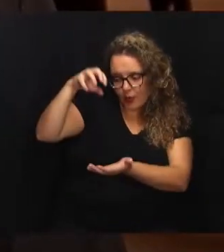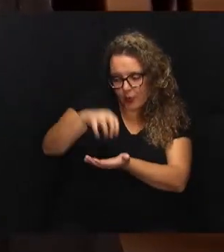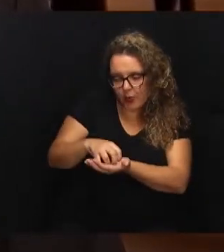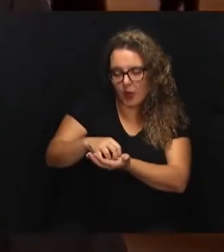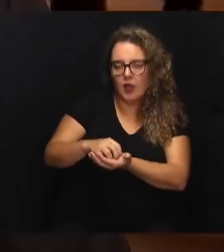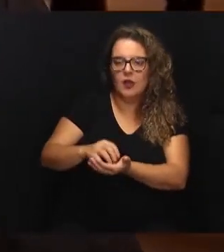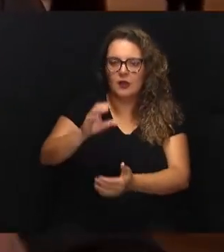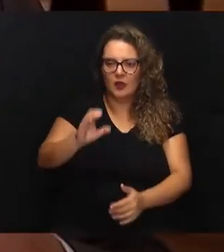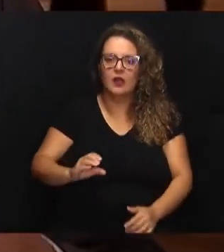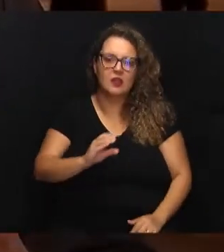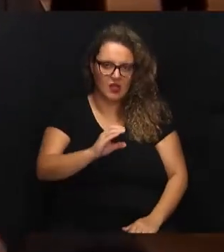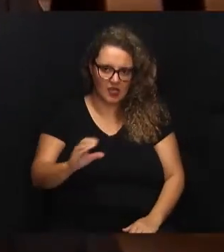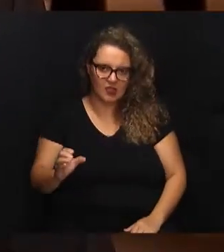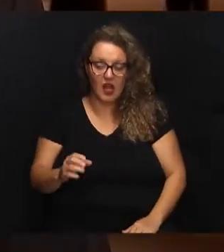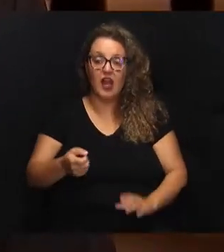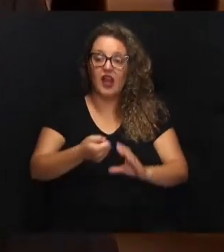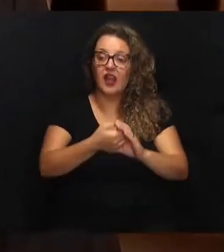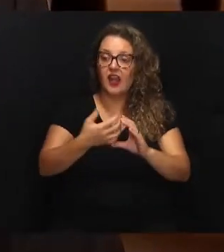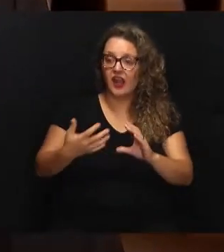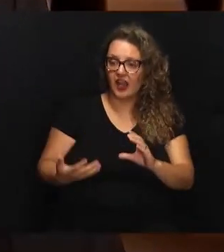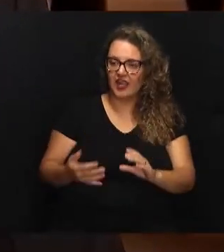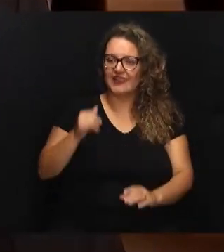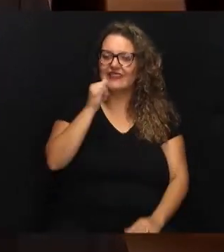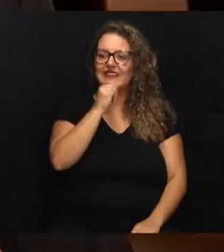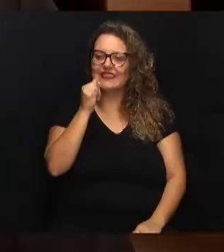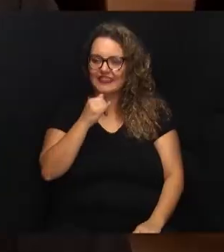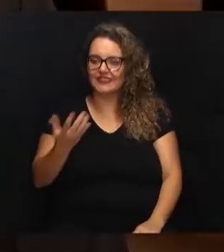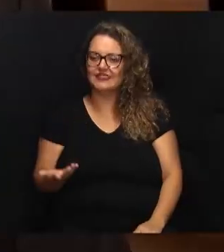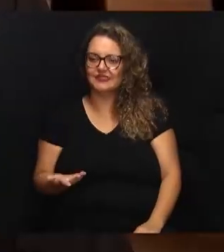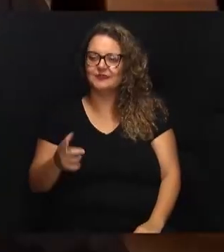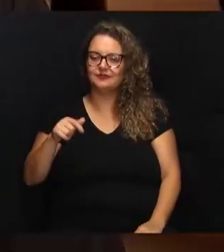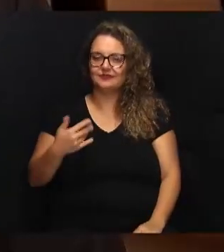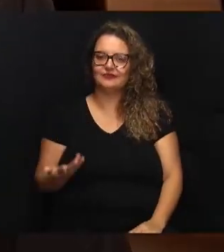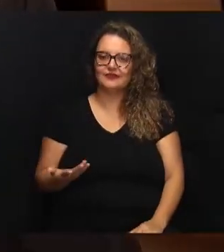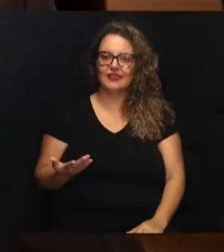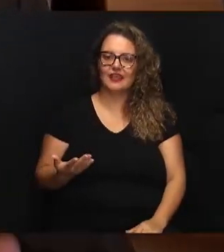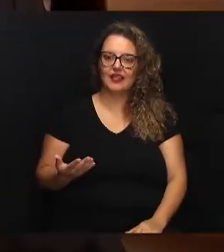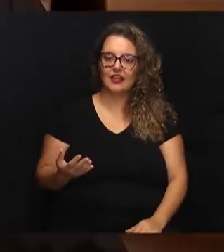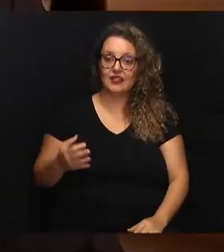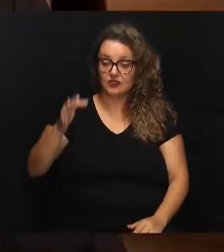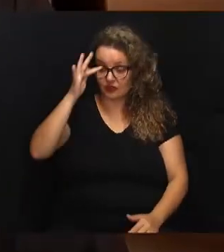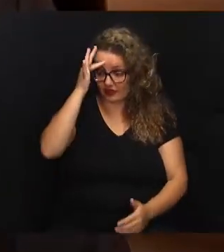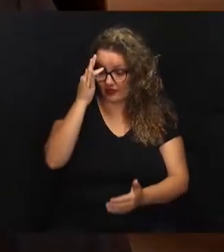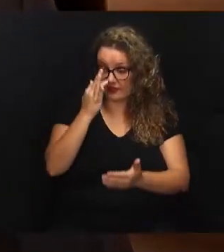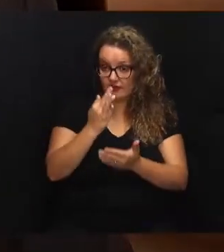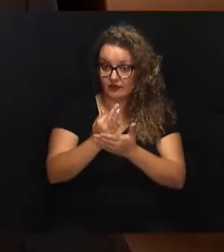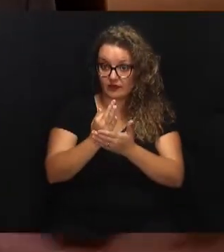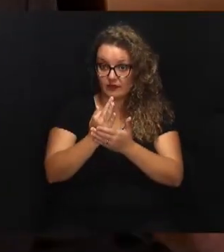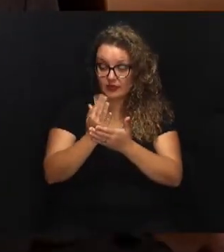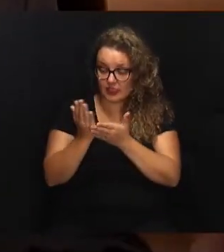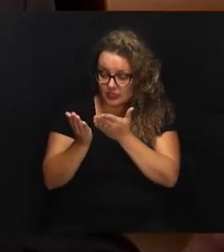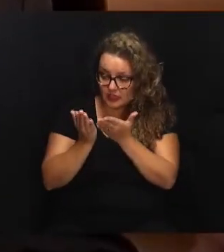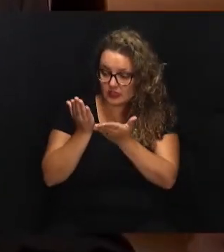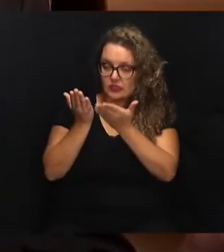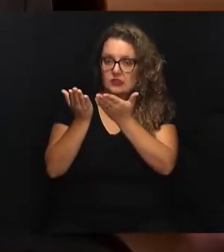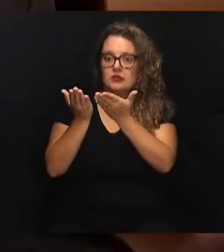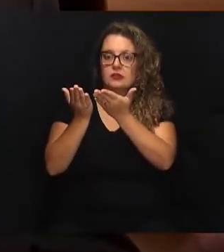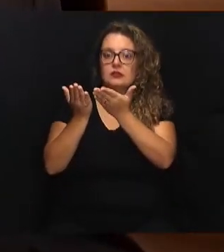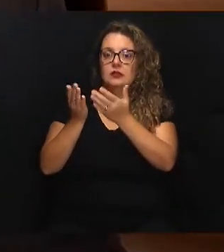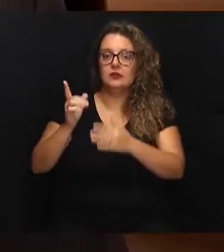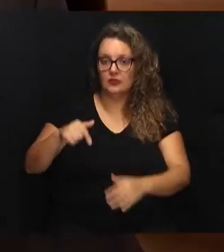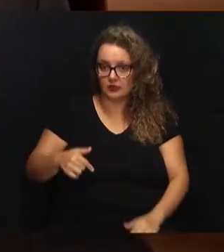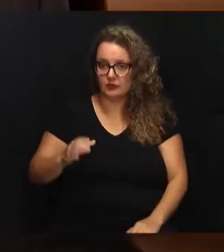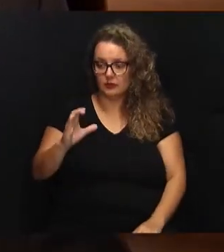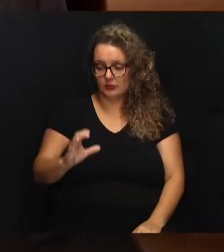das características do italiano é a sua devoção, a sua fé no catolicismo. Então a gente sempre celebra